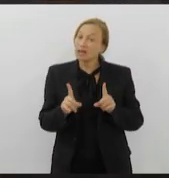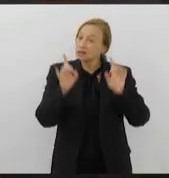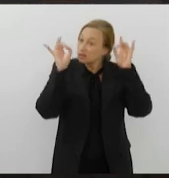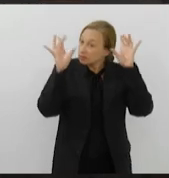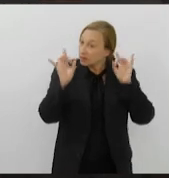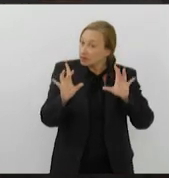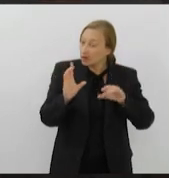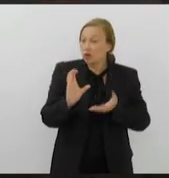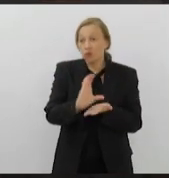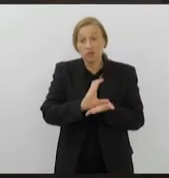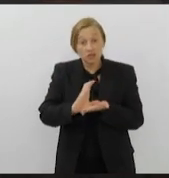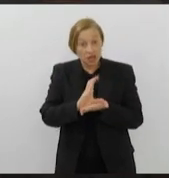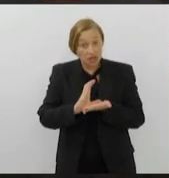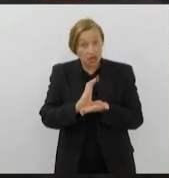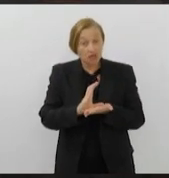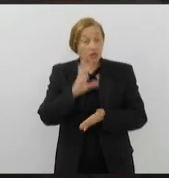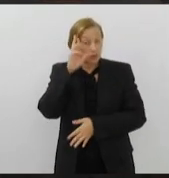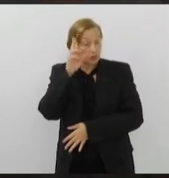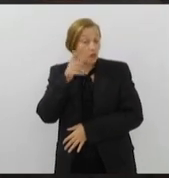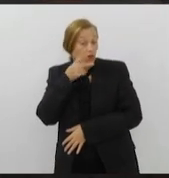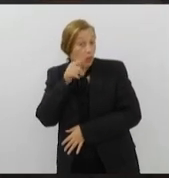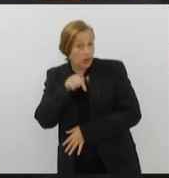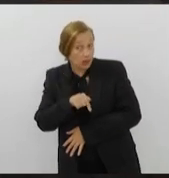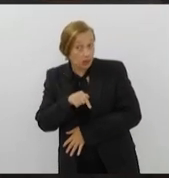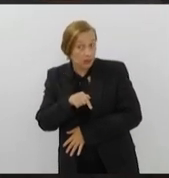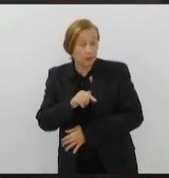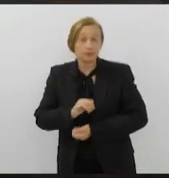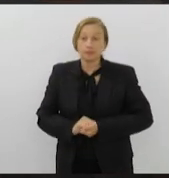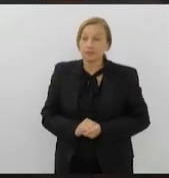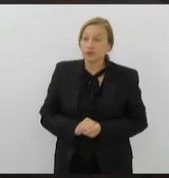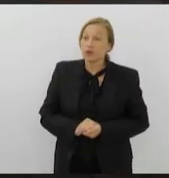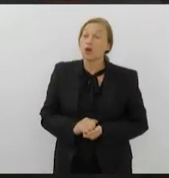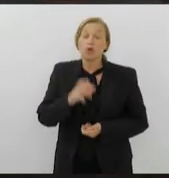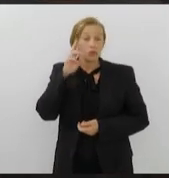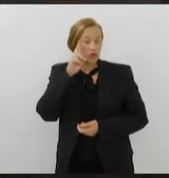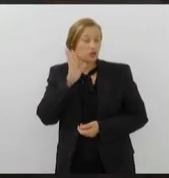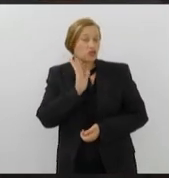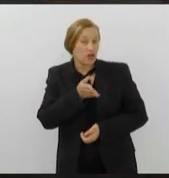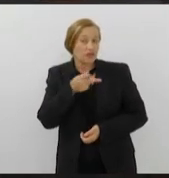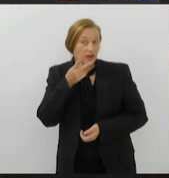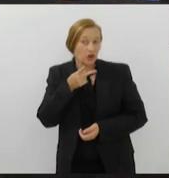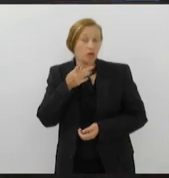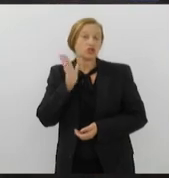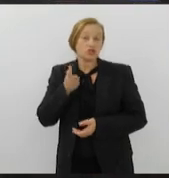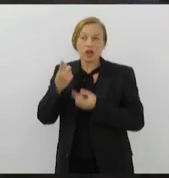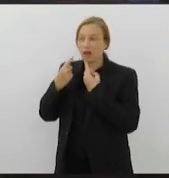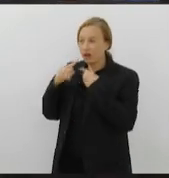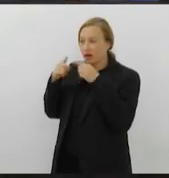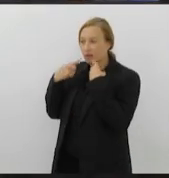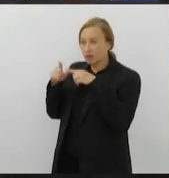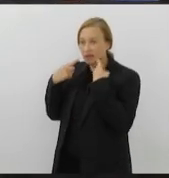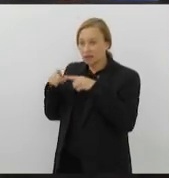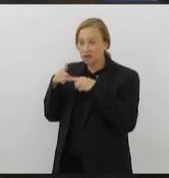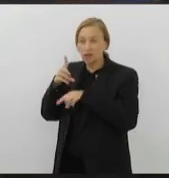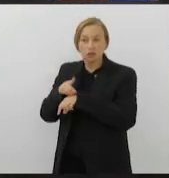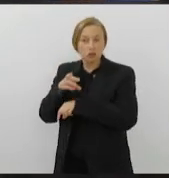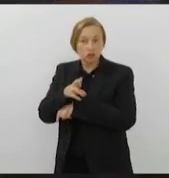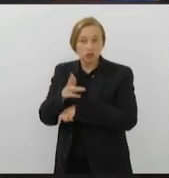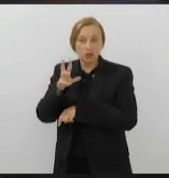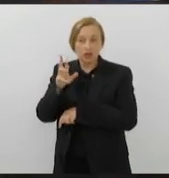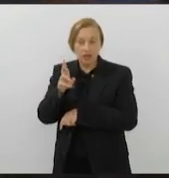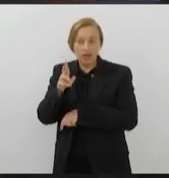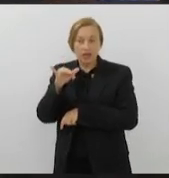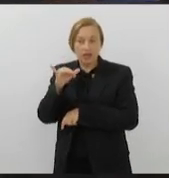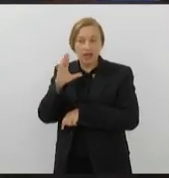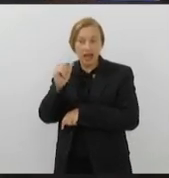da conselheira que Vossa Excelência mencionou aqui. Como Vossa Excelência bem colocou, já levei essa reclamação publicamente ao Dr. Ricardo Cardoso, presidente